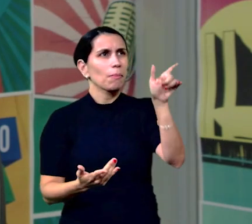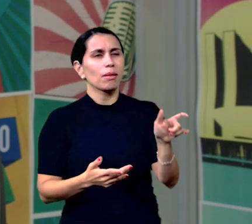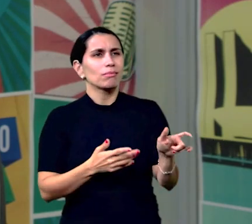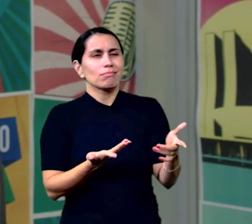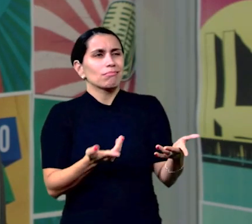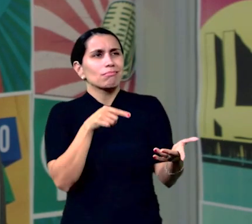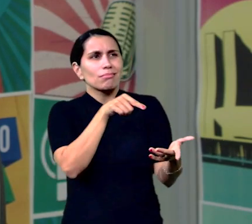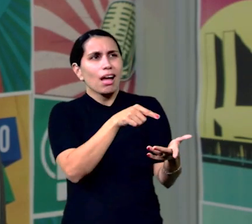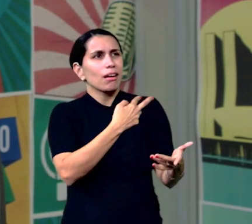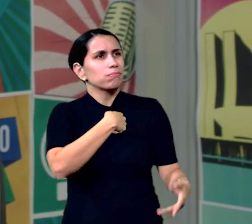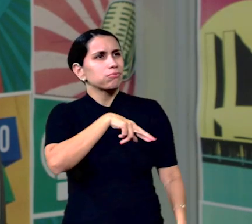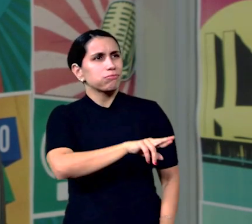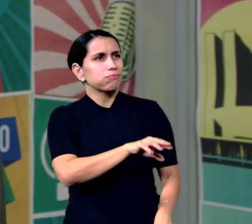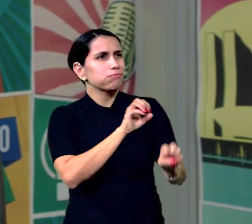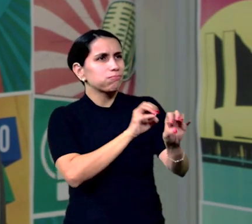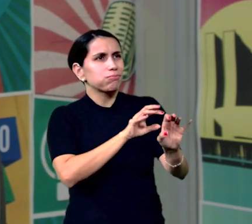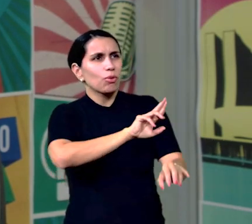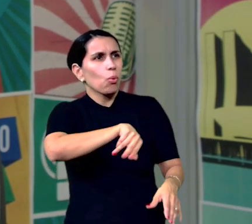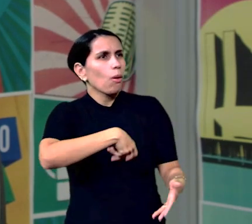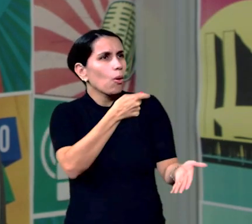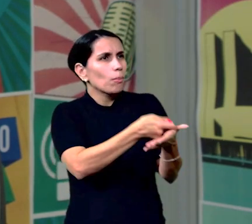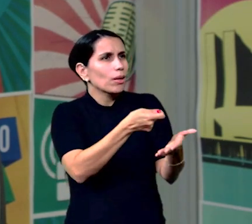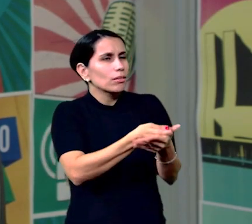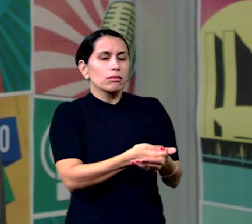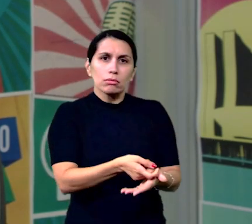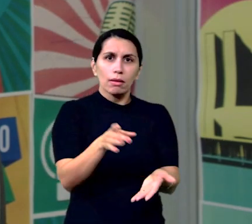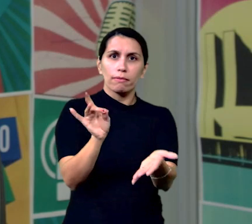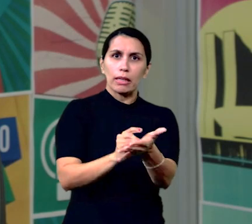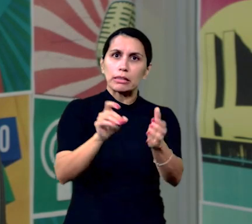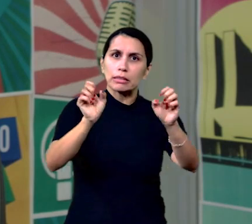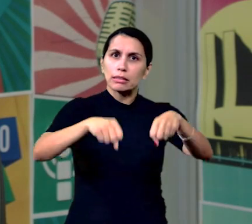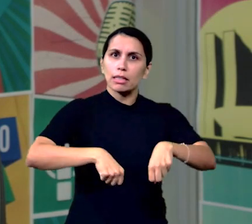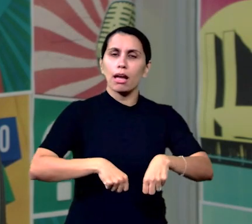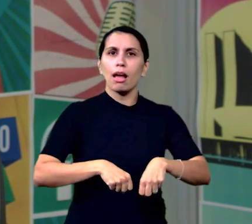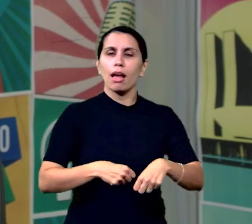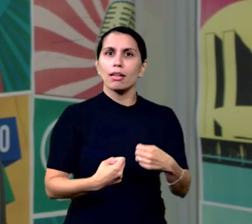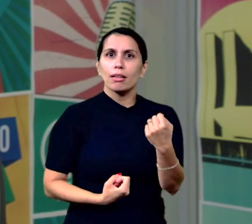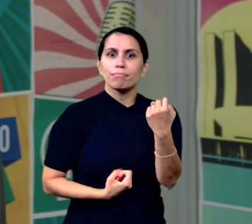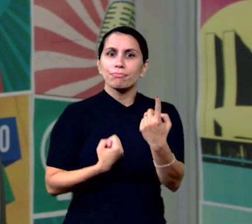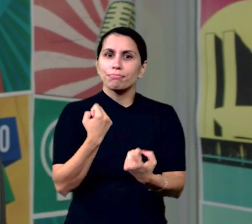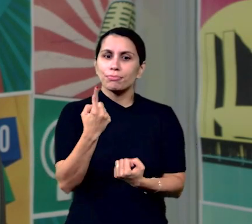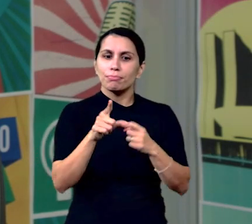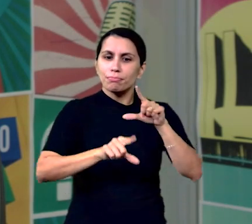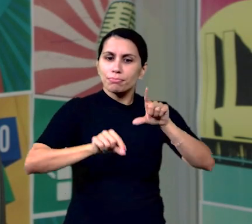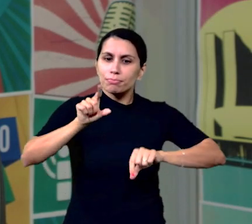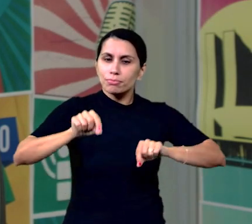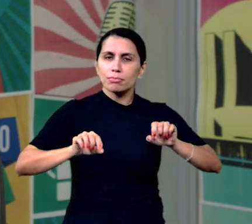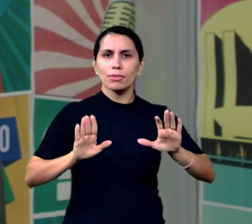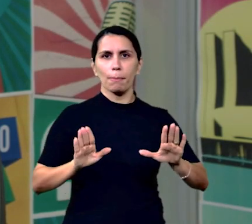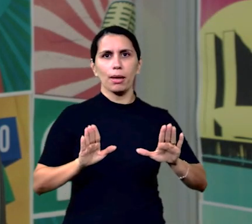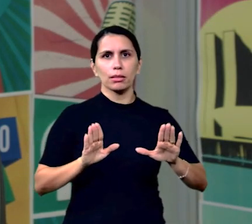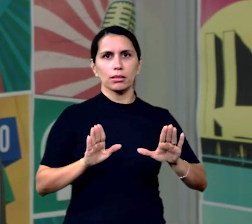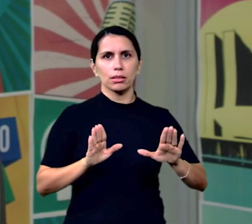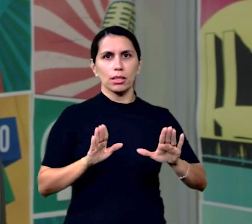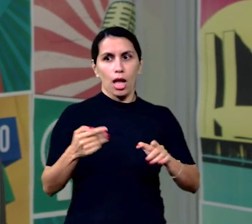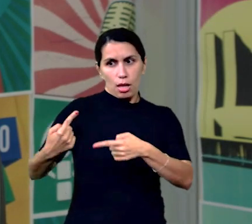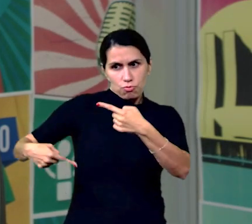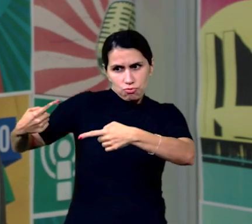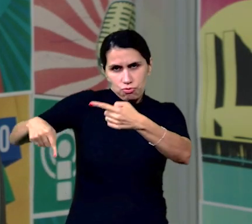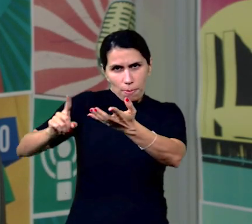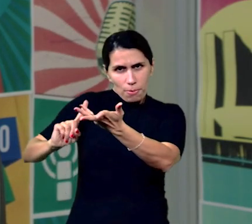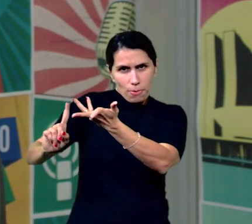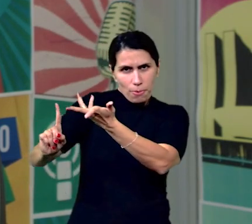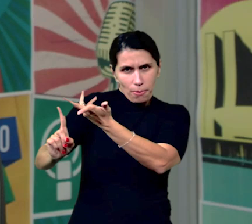é obrigatório". De Uhum. fato, ele é facultativo, mas ele também tem que ser, como qualquer política, monitorado para